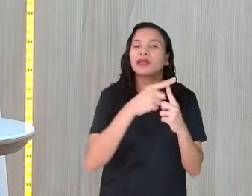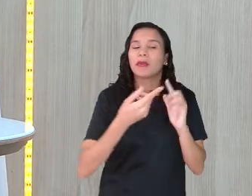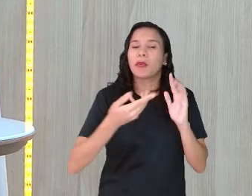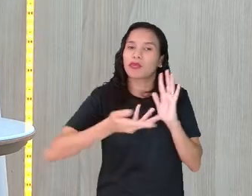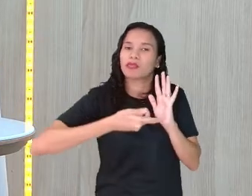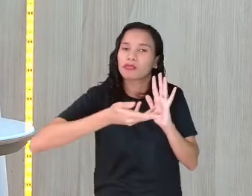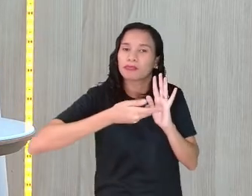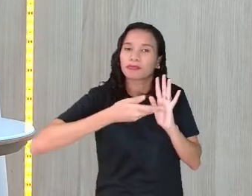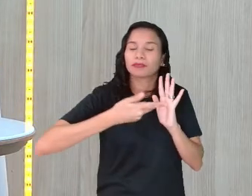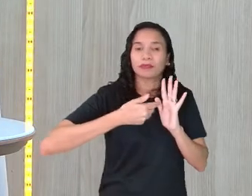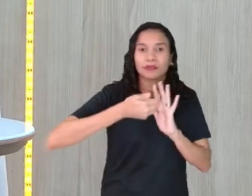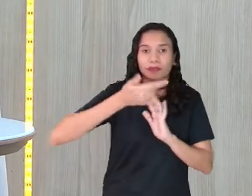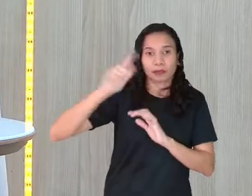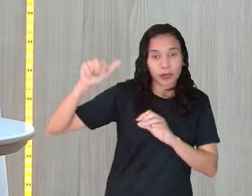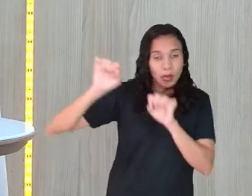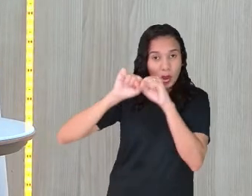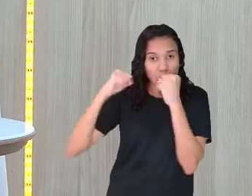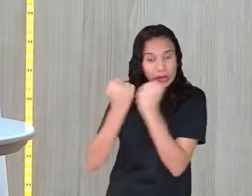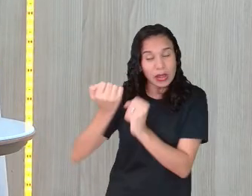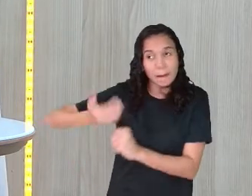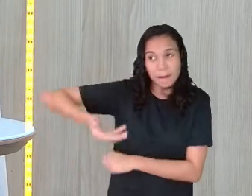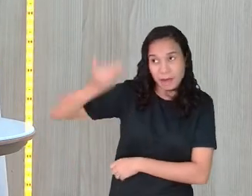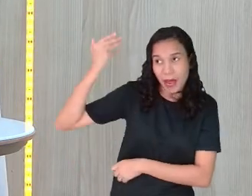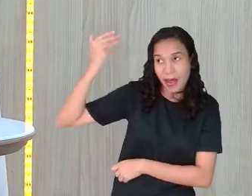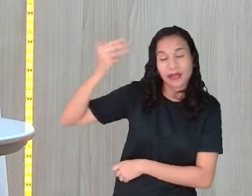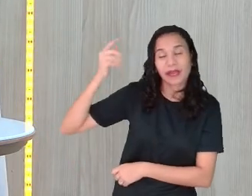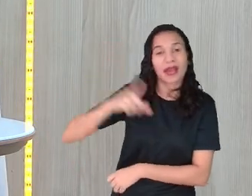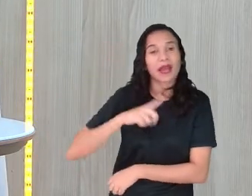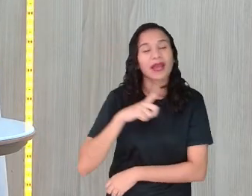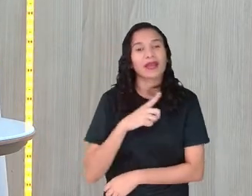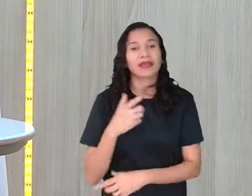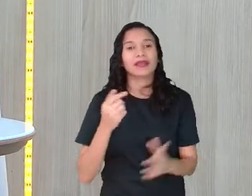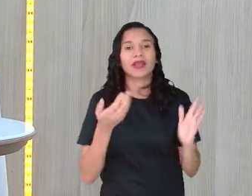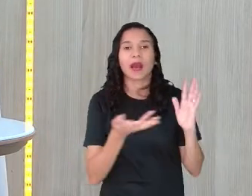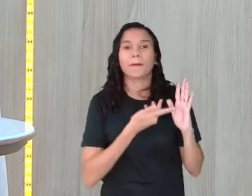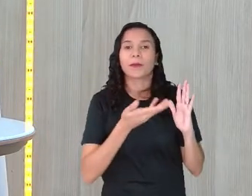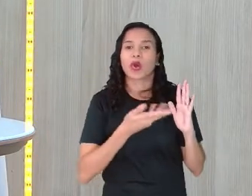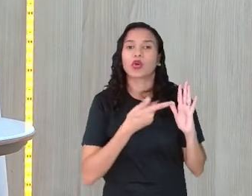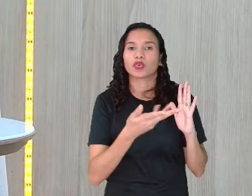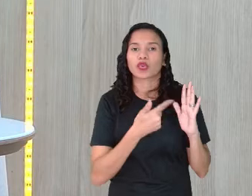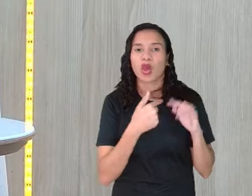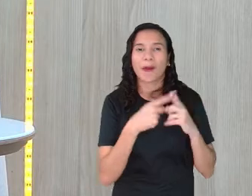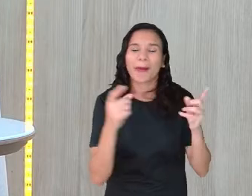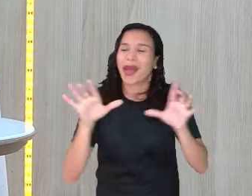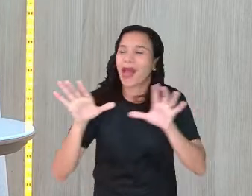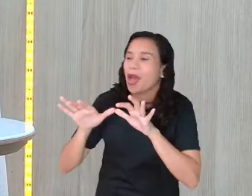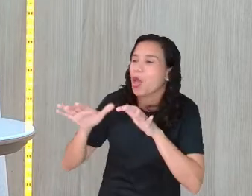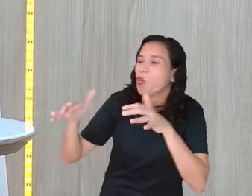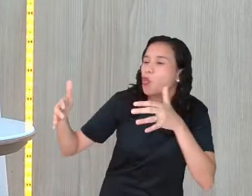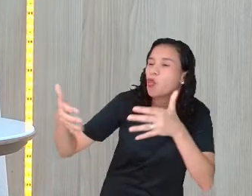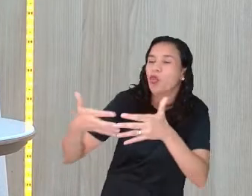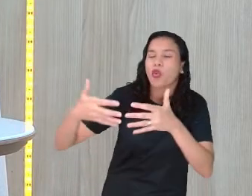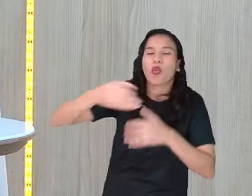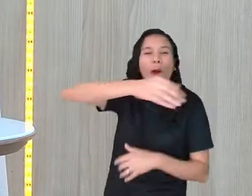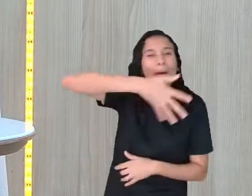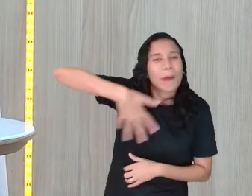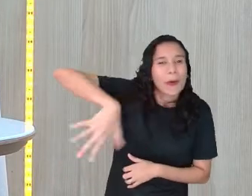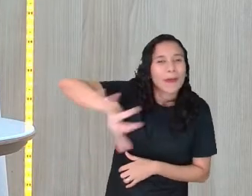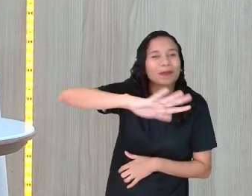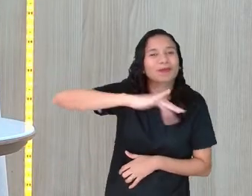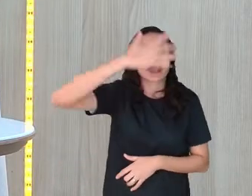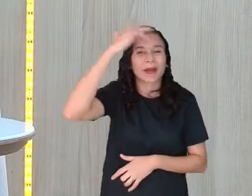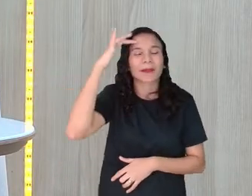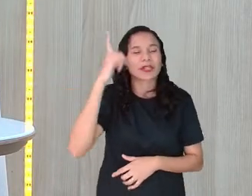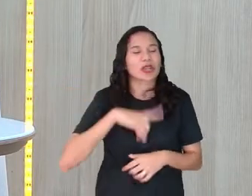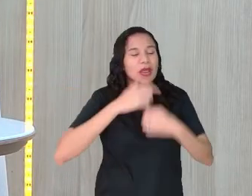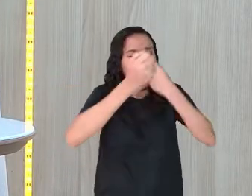outras sociedades mais antigas, existia aquele modo de produção mais coletivo, né, onde se extraía